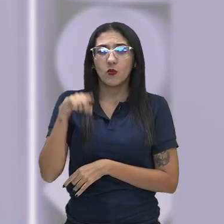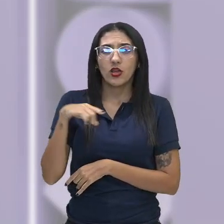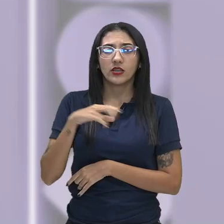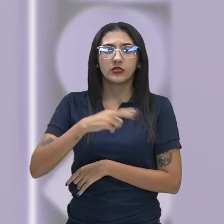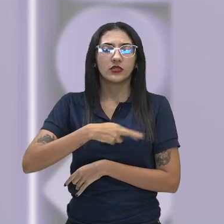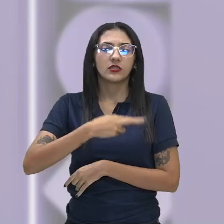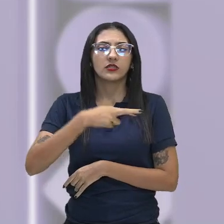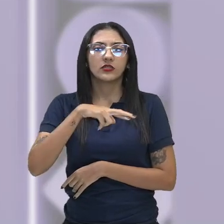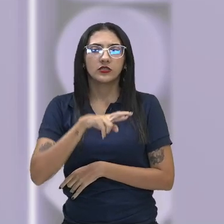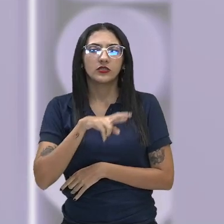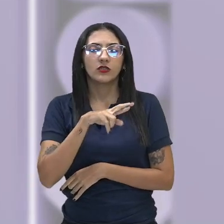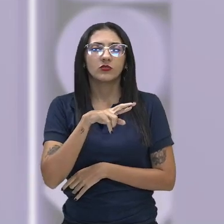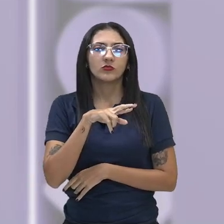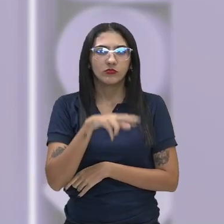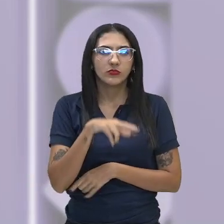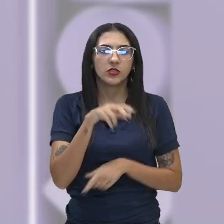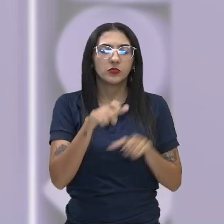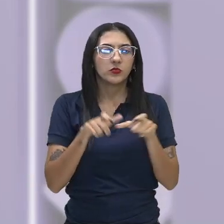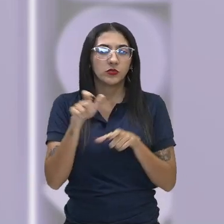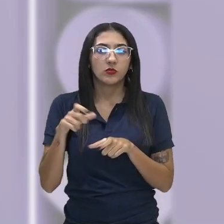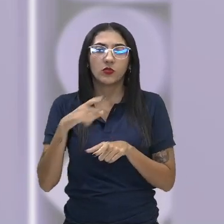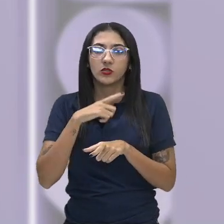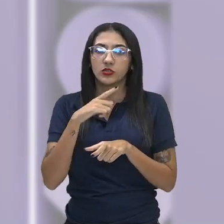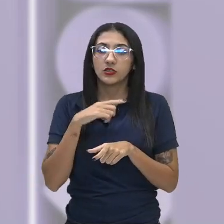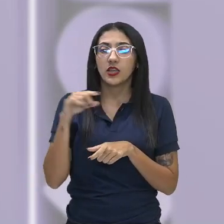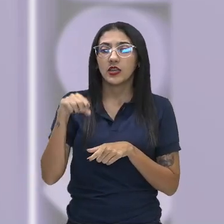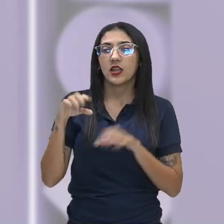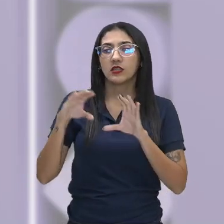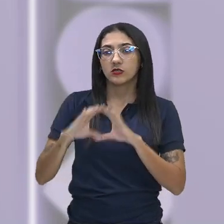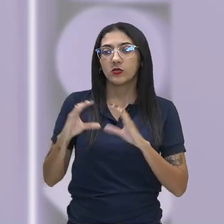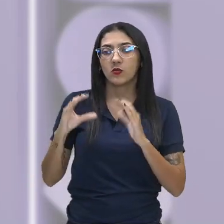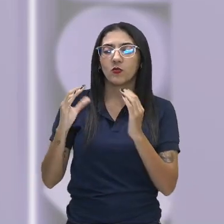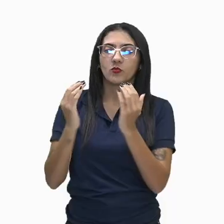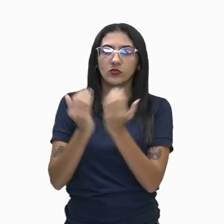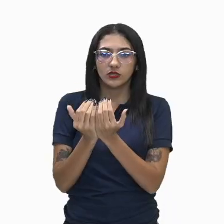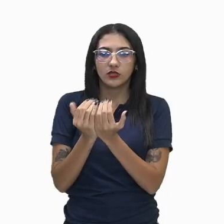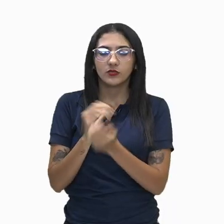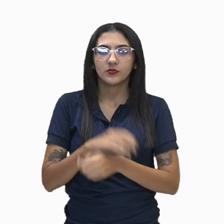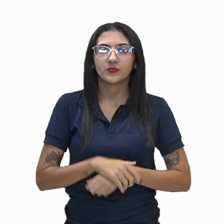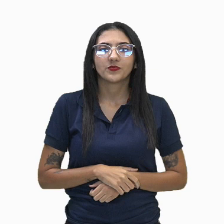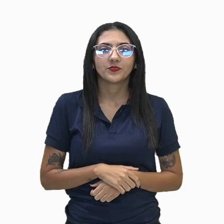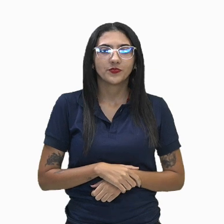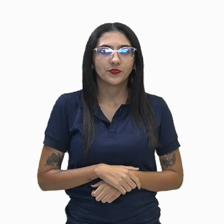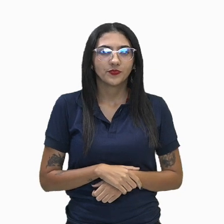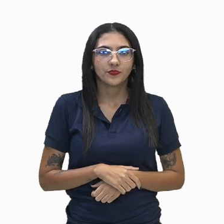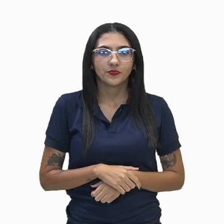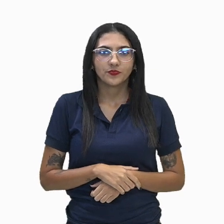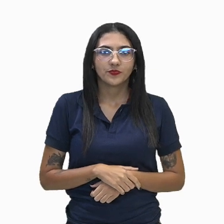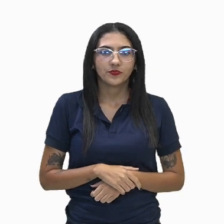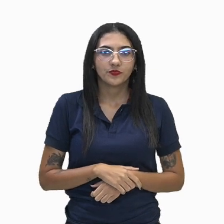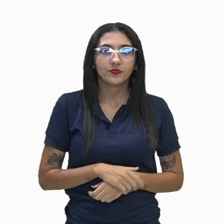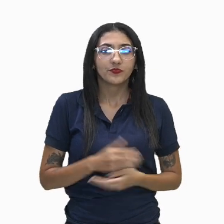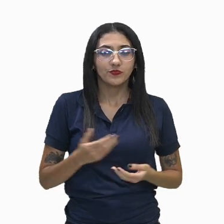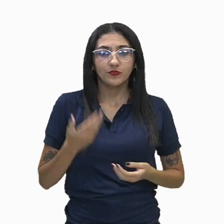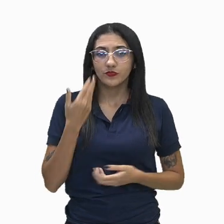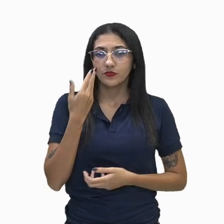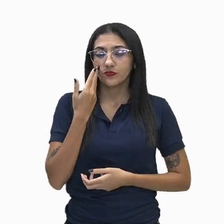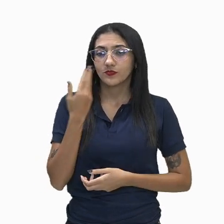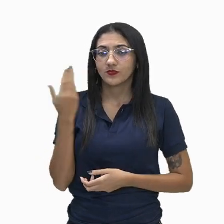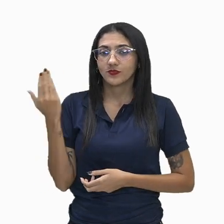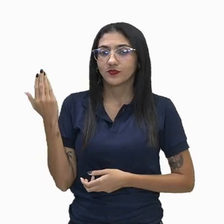religiosidade das pessoas que formam aquela determinada comunidade de fé. Então, vamos olhar para os